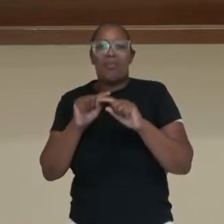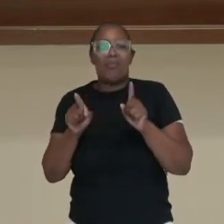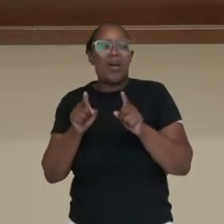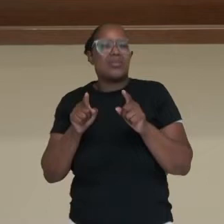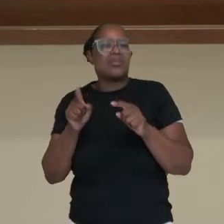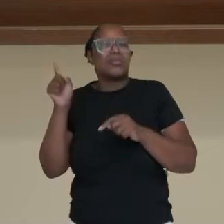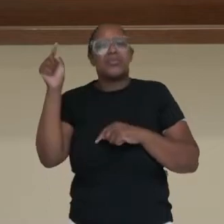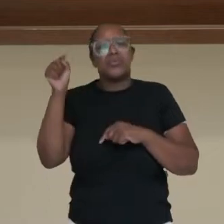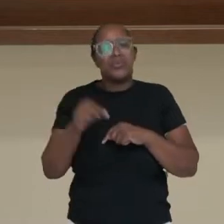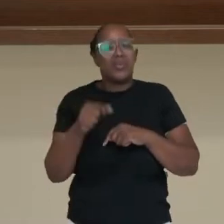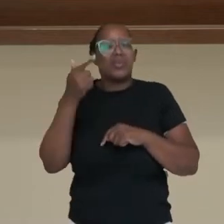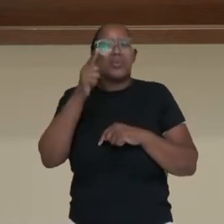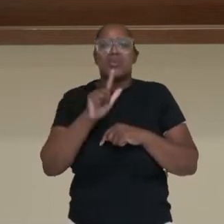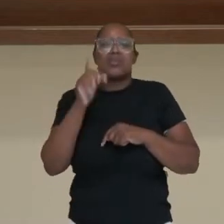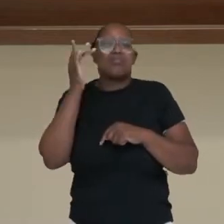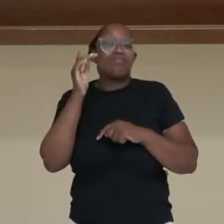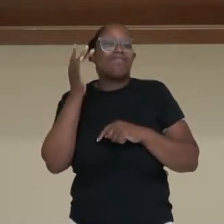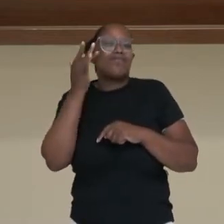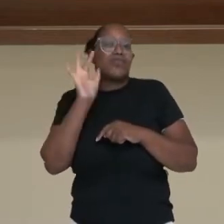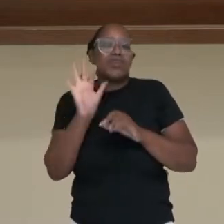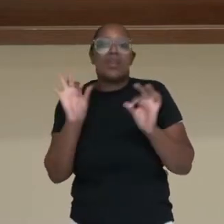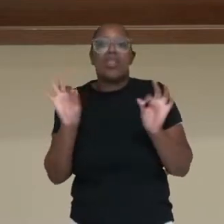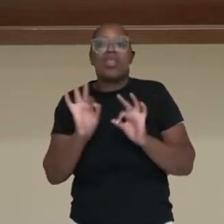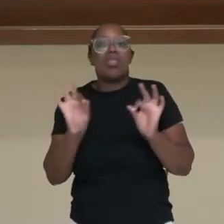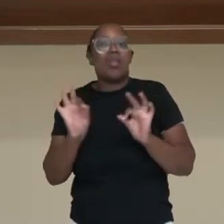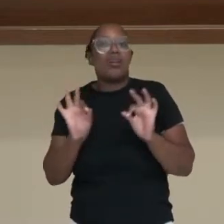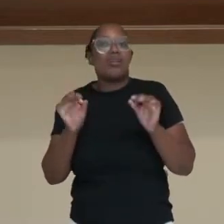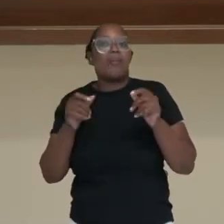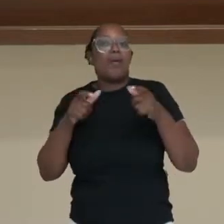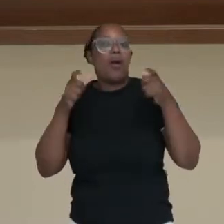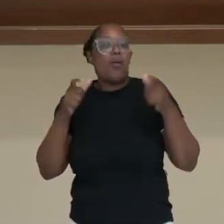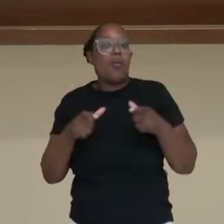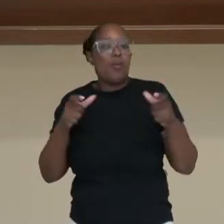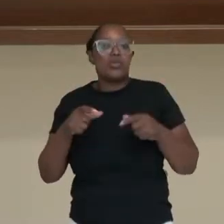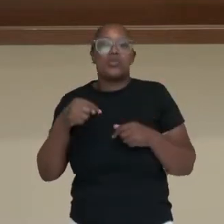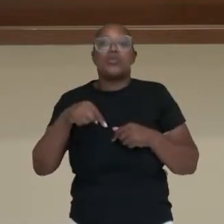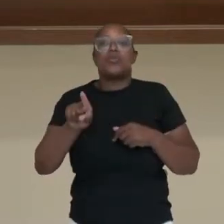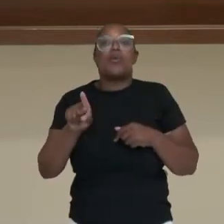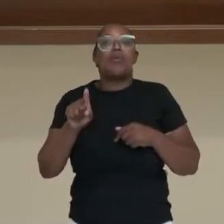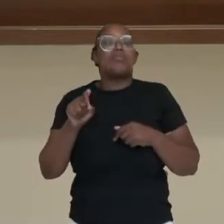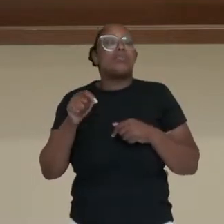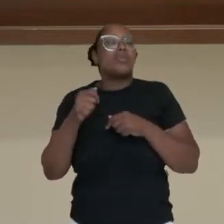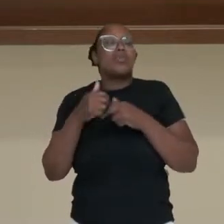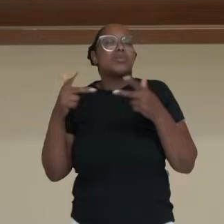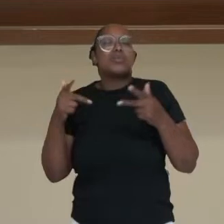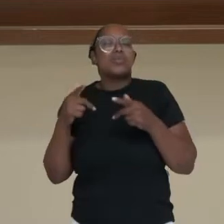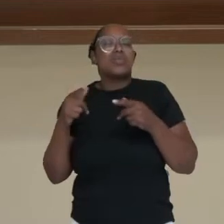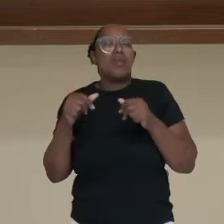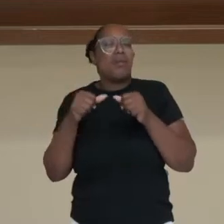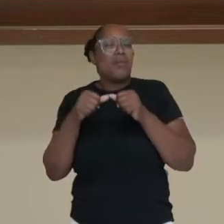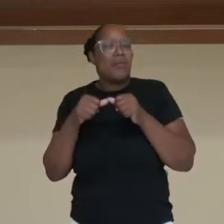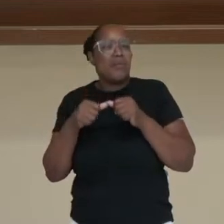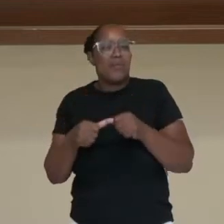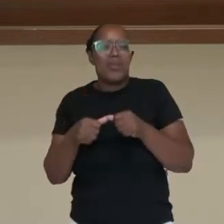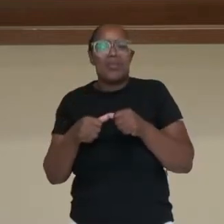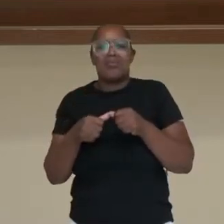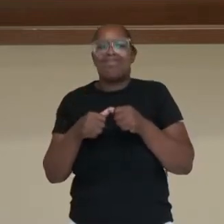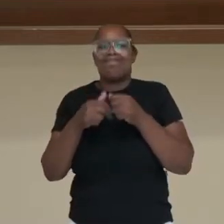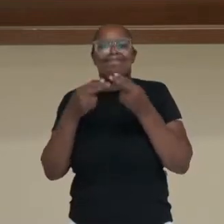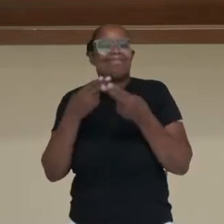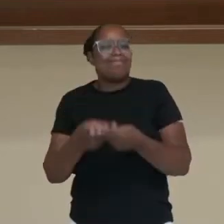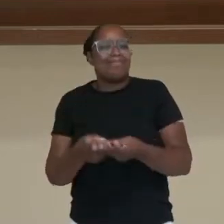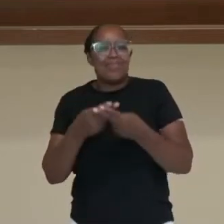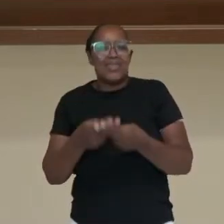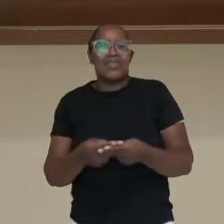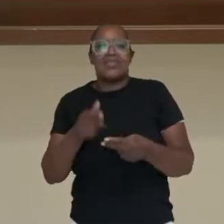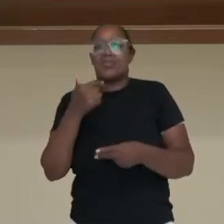roda e mesmo sem saber para onde eu vou, aquilo me deixa impaciente. Você já sentiu em alguns momentos da